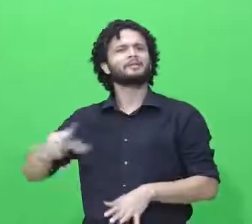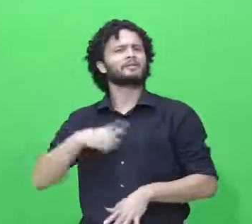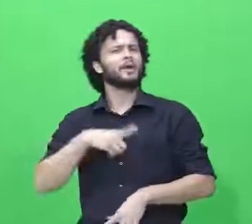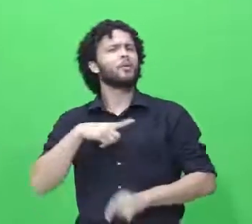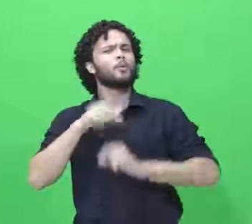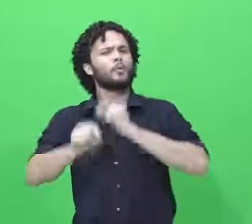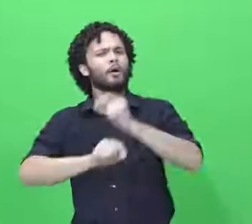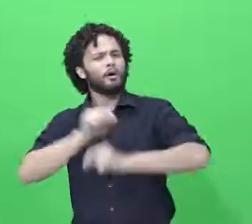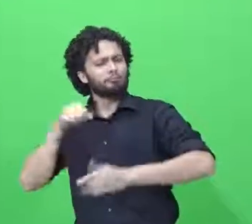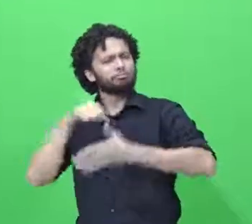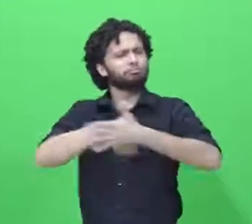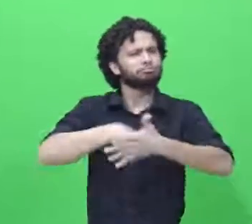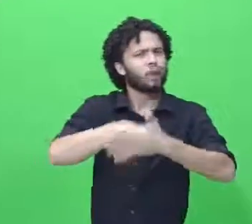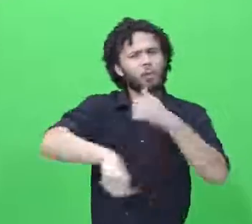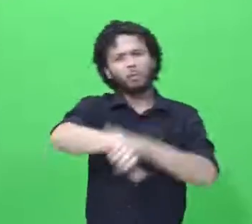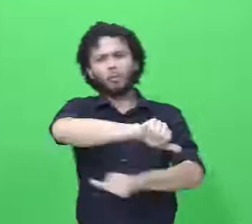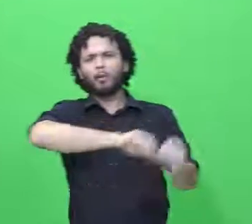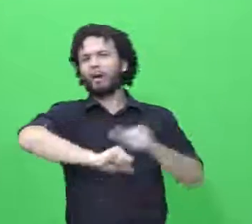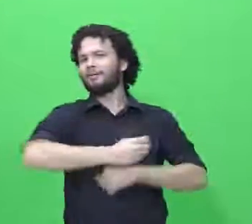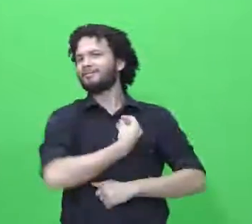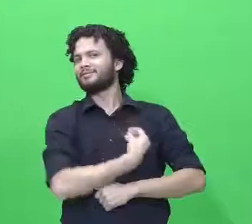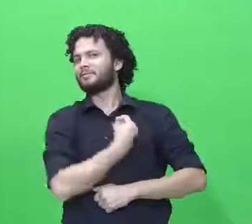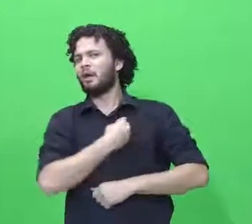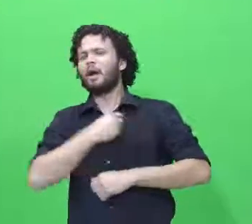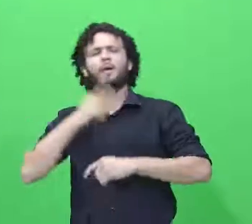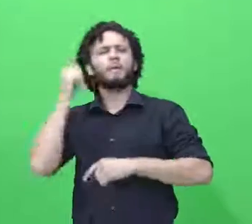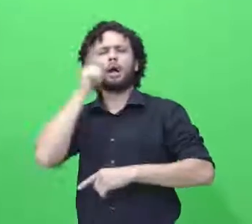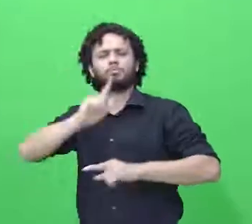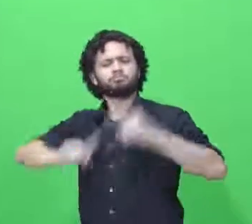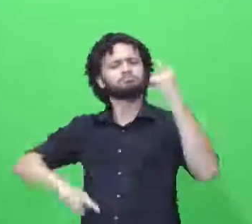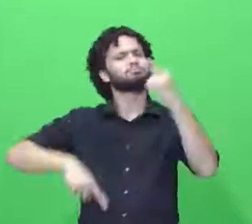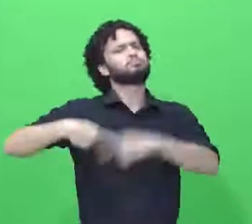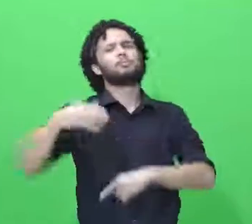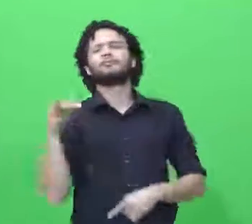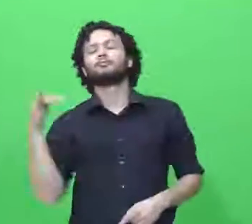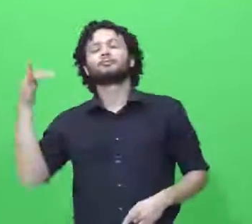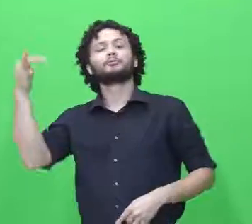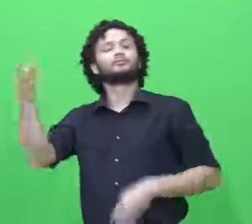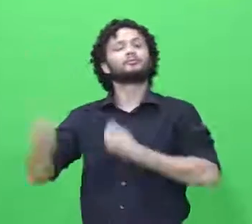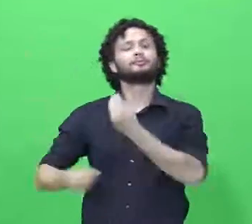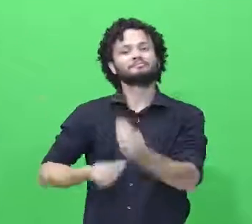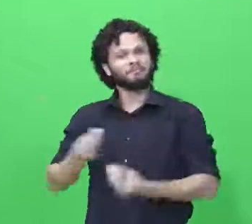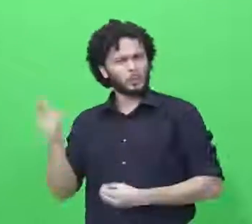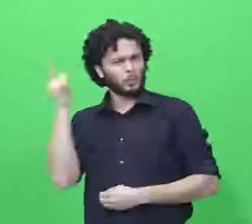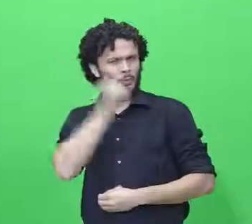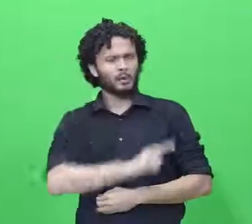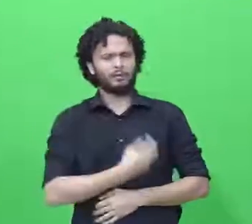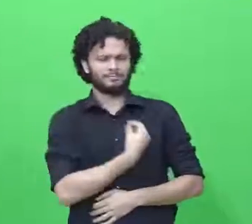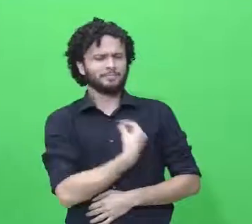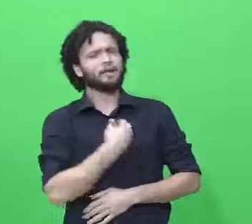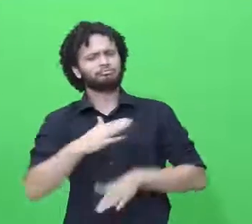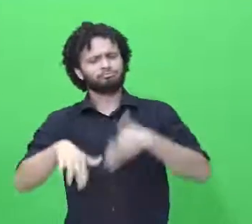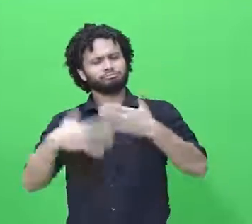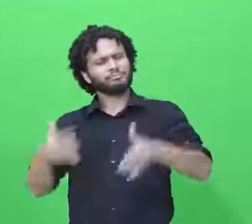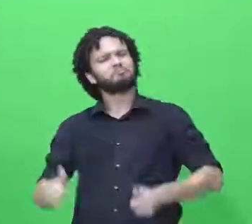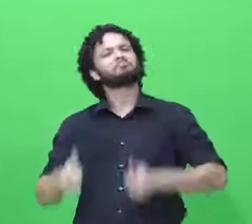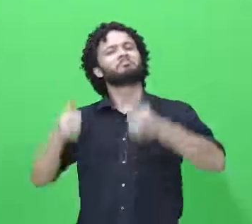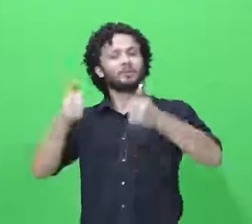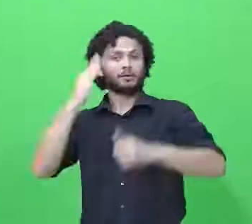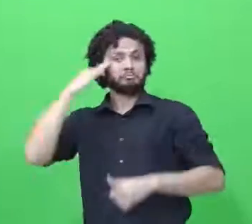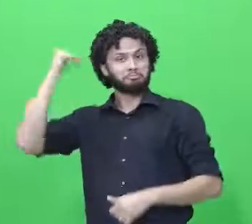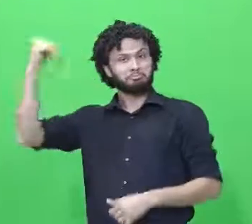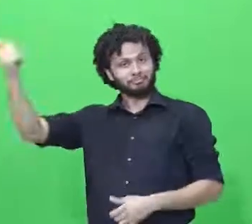grande desafio para mudar a vida de vocês, dar um passo no seu futuro, garantindo uma vida melhor, garantindo um